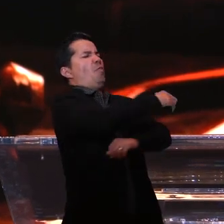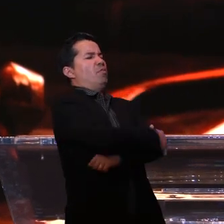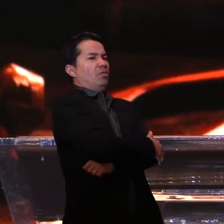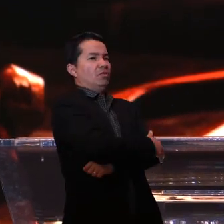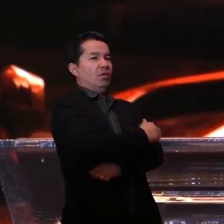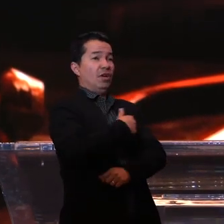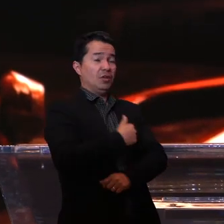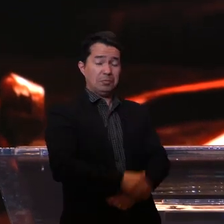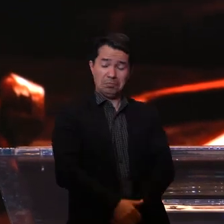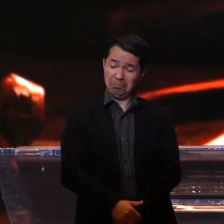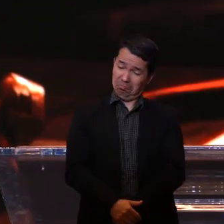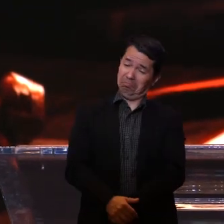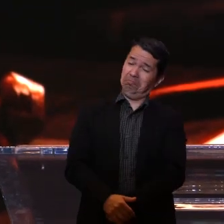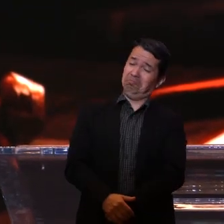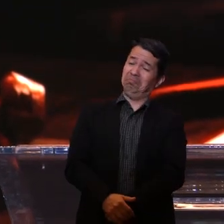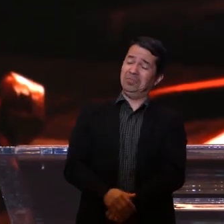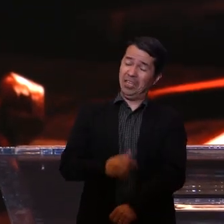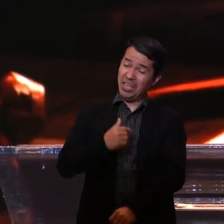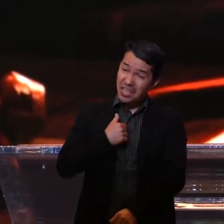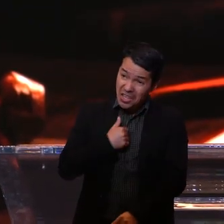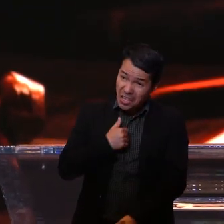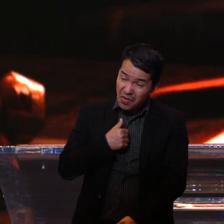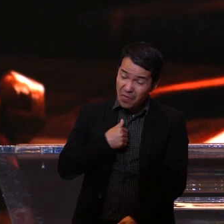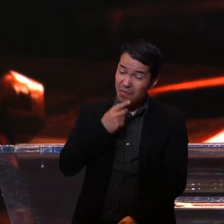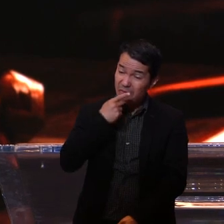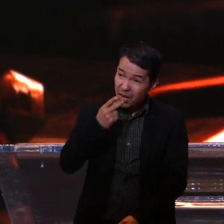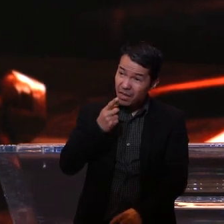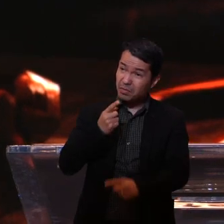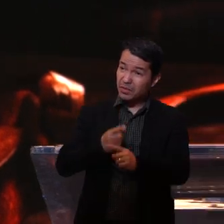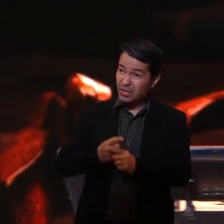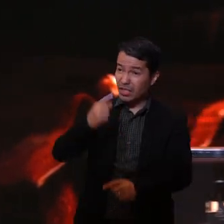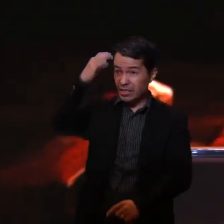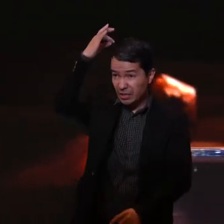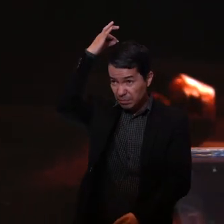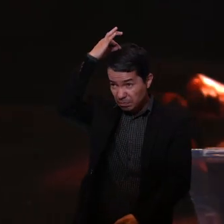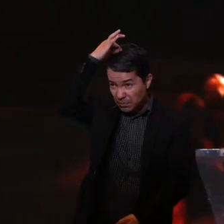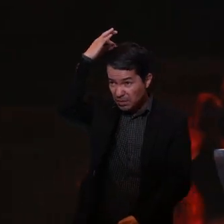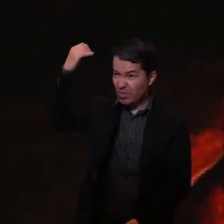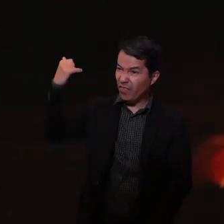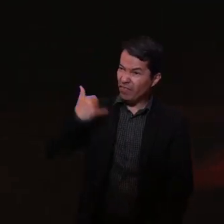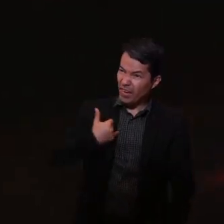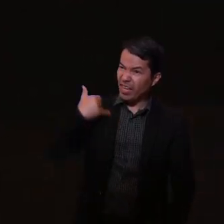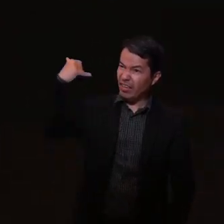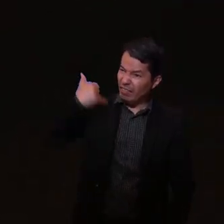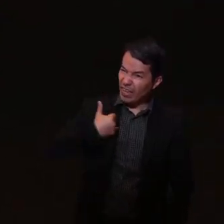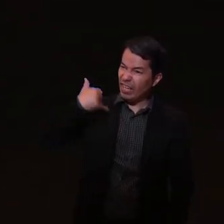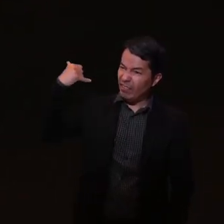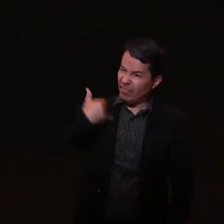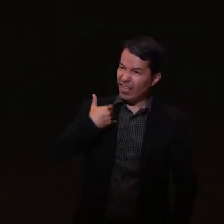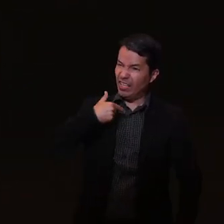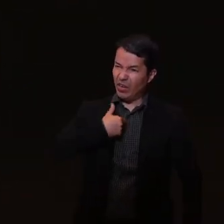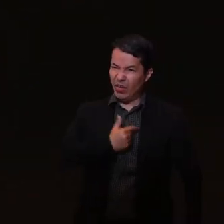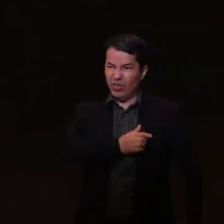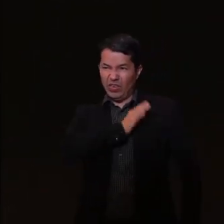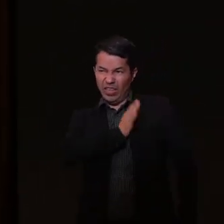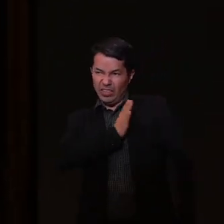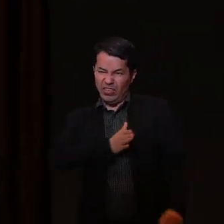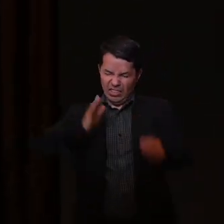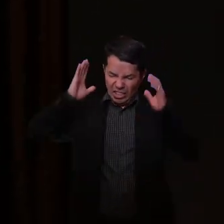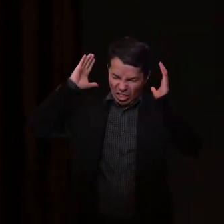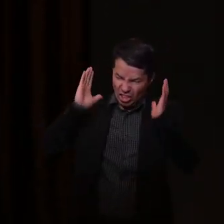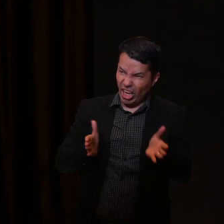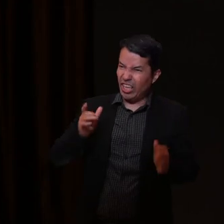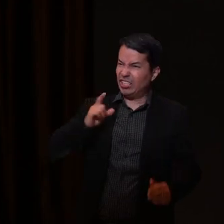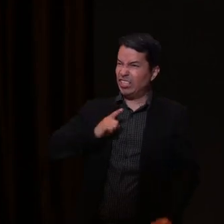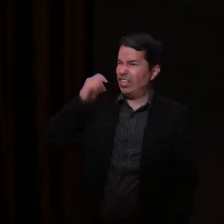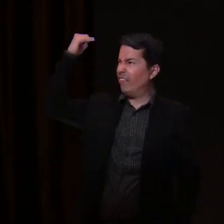esta convicção, porque o Espírito Santo está no meu coração e ele testifica no meu espírito que eu sou